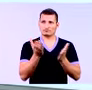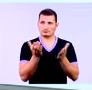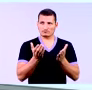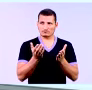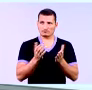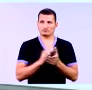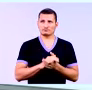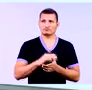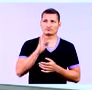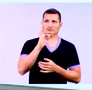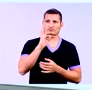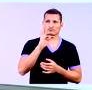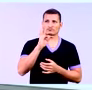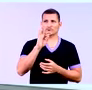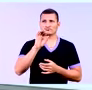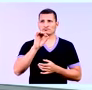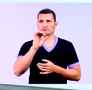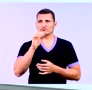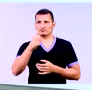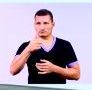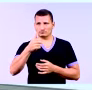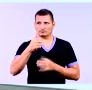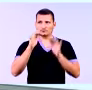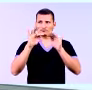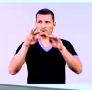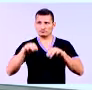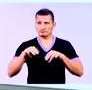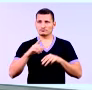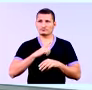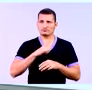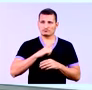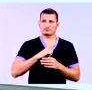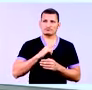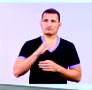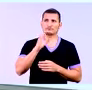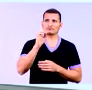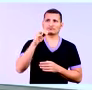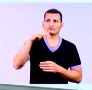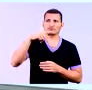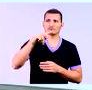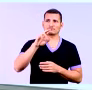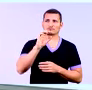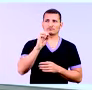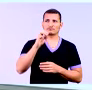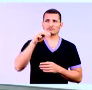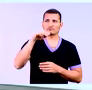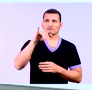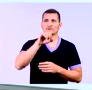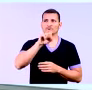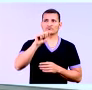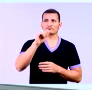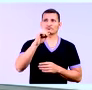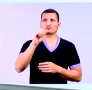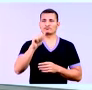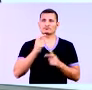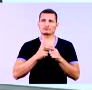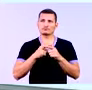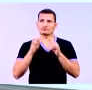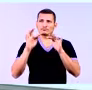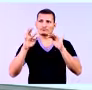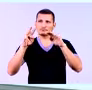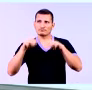registro T1 fim, nós tivemos a transação compromissada. Ela chegou ao fim com sucesso, todos os registros